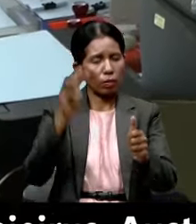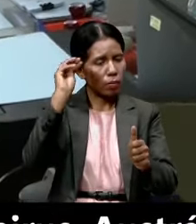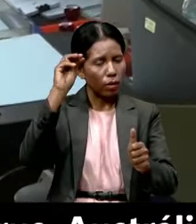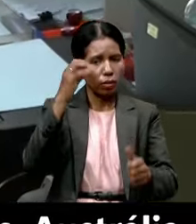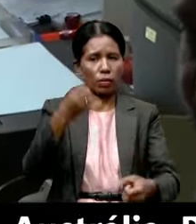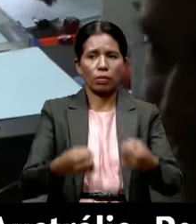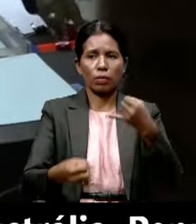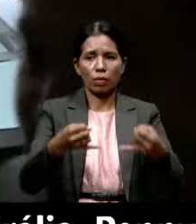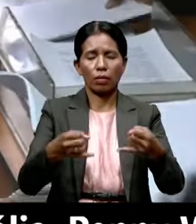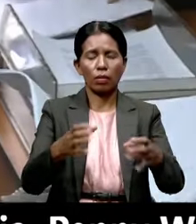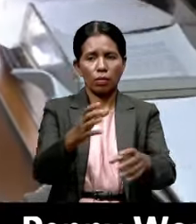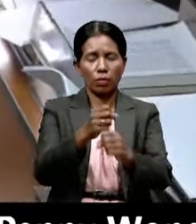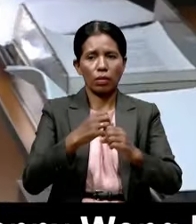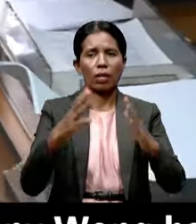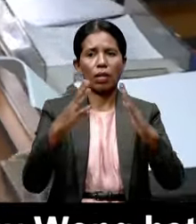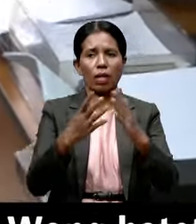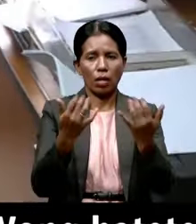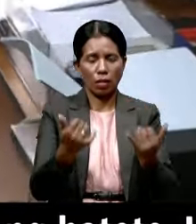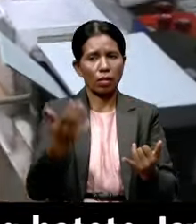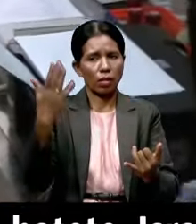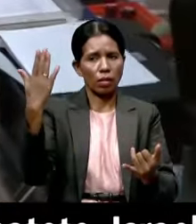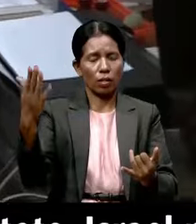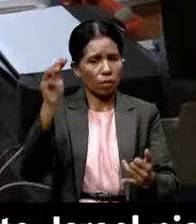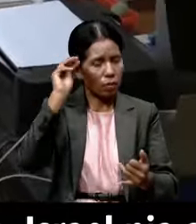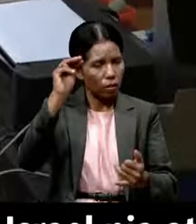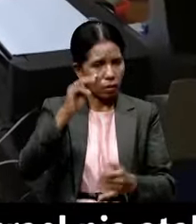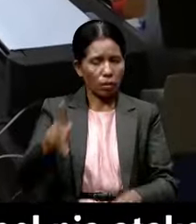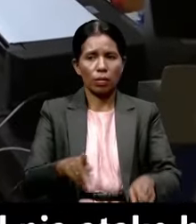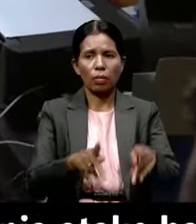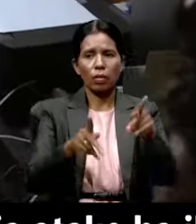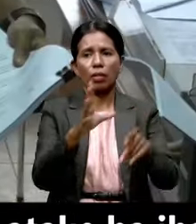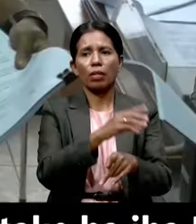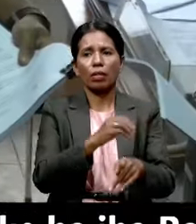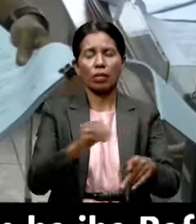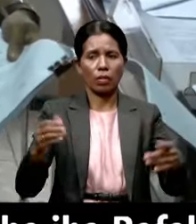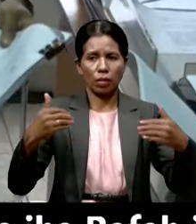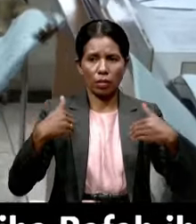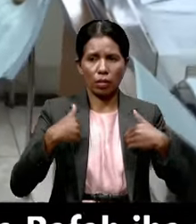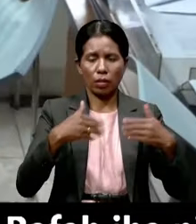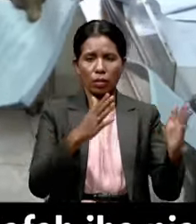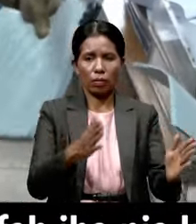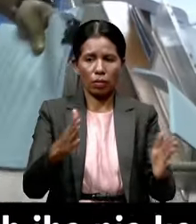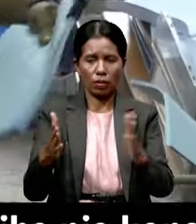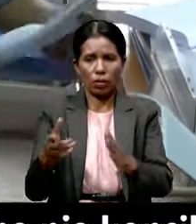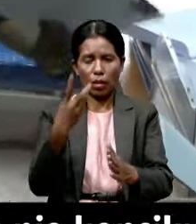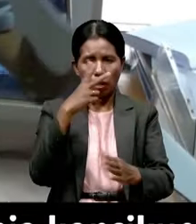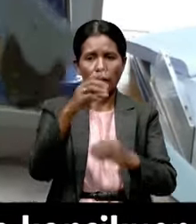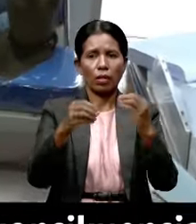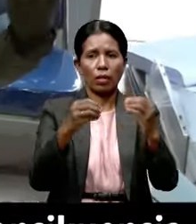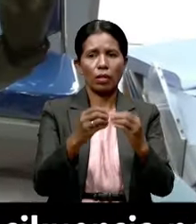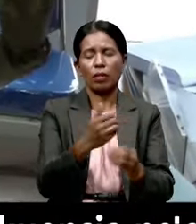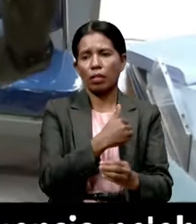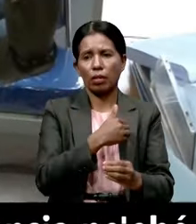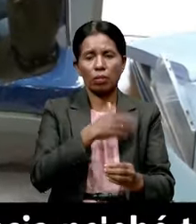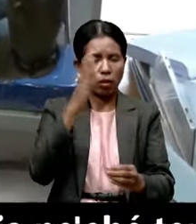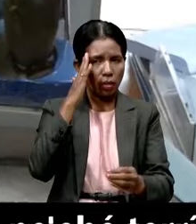Justiça, disputa refere agora a Dadão e a Rela Ministério Público, no ia Rela processo averiguação, no necessidade que a